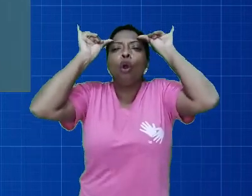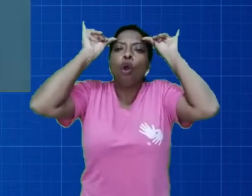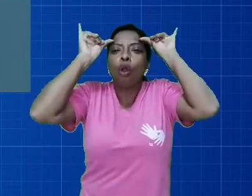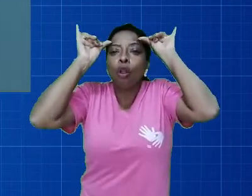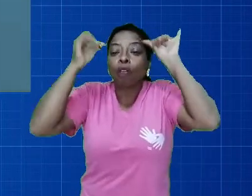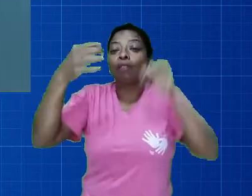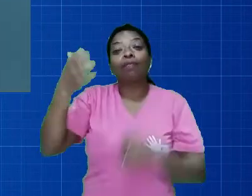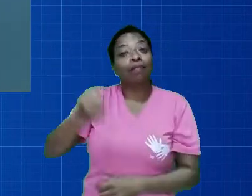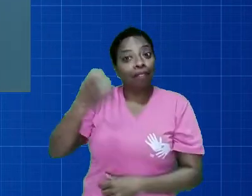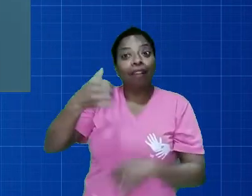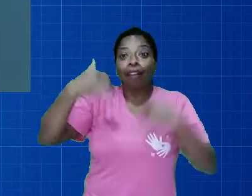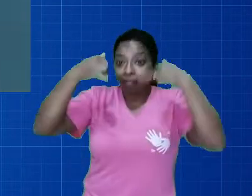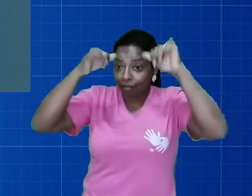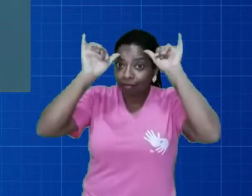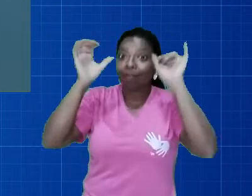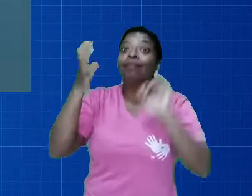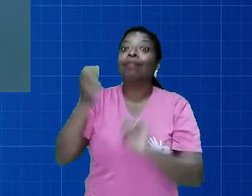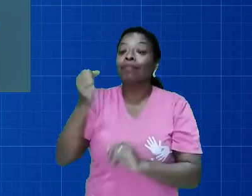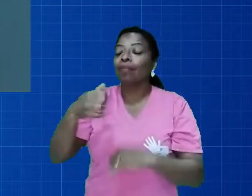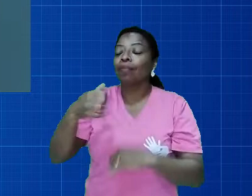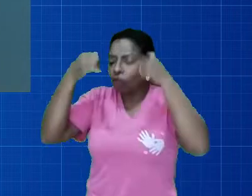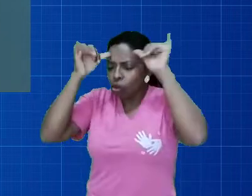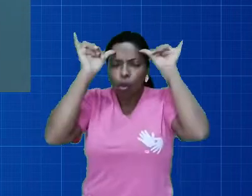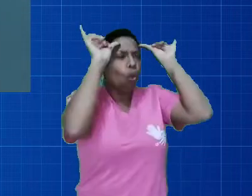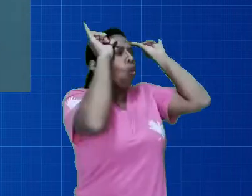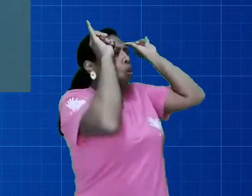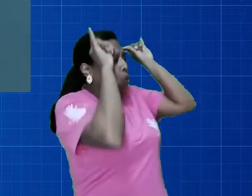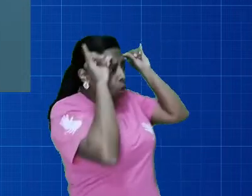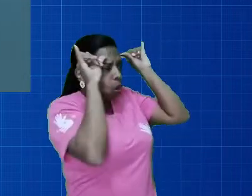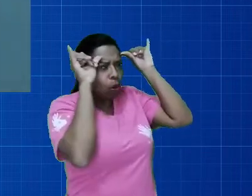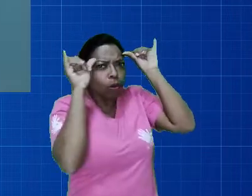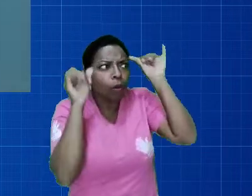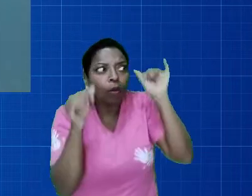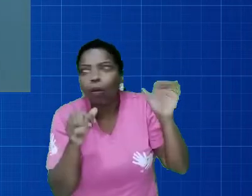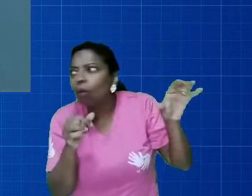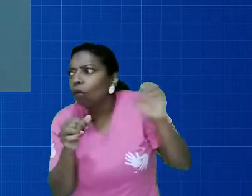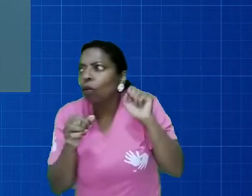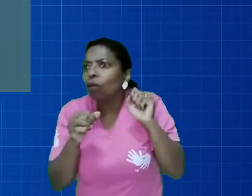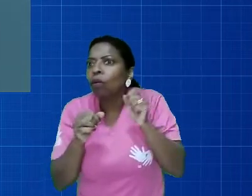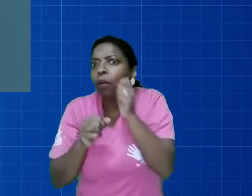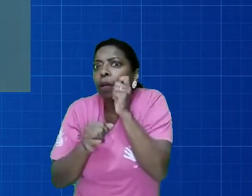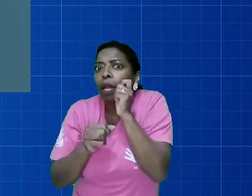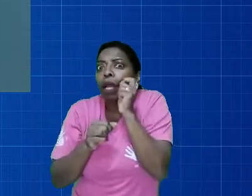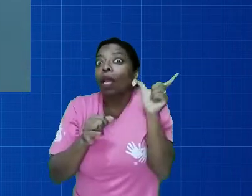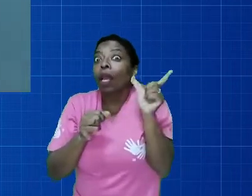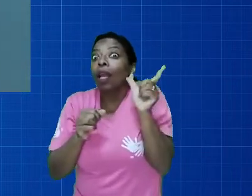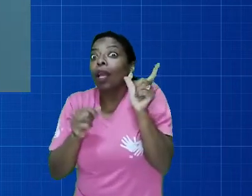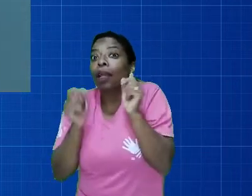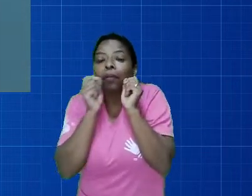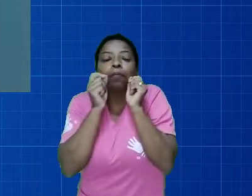Da vaca, que já conhecia o miado do esperto vizinho.